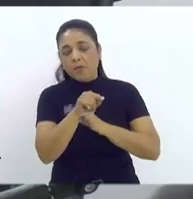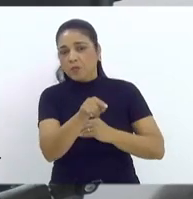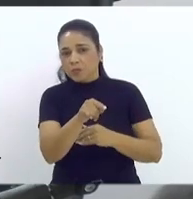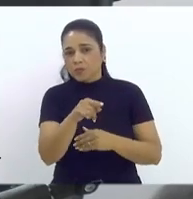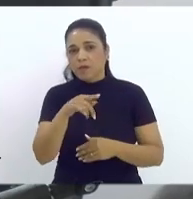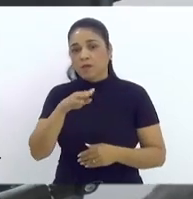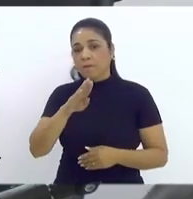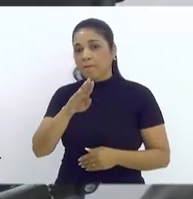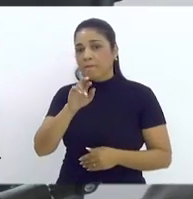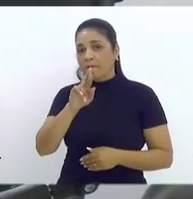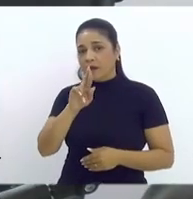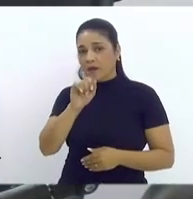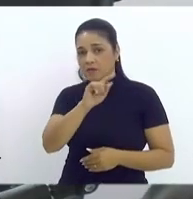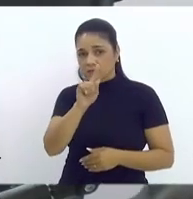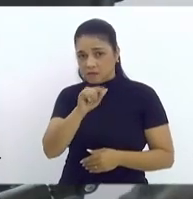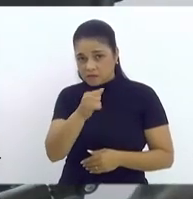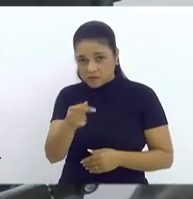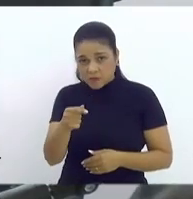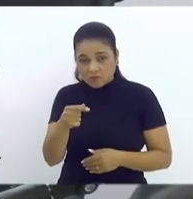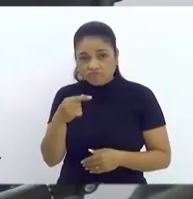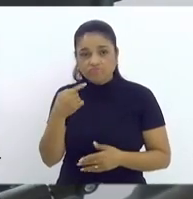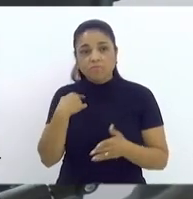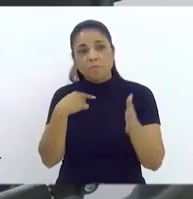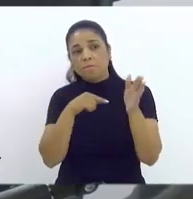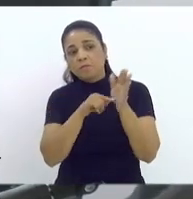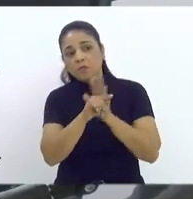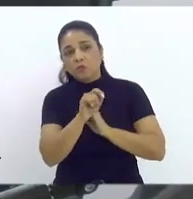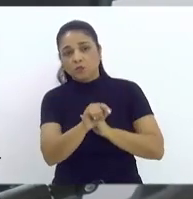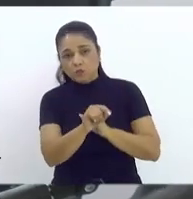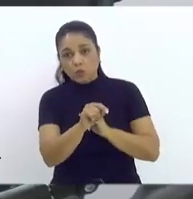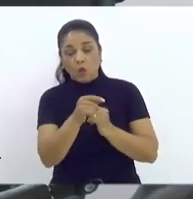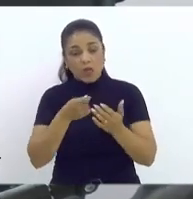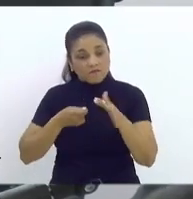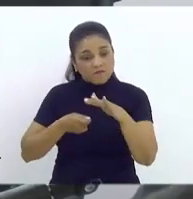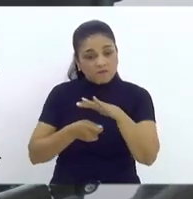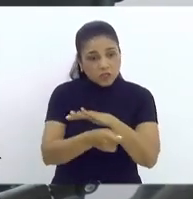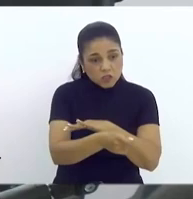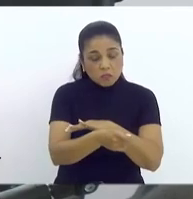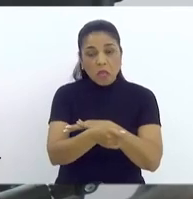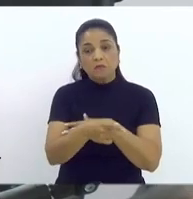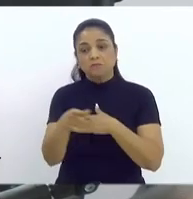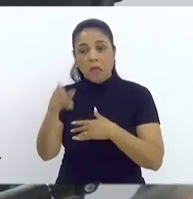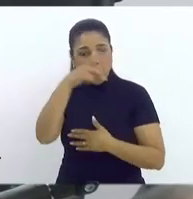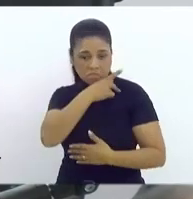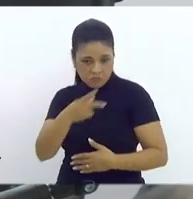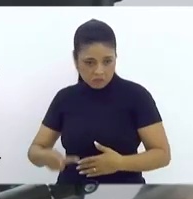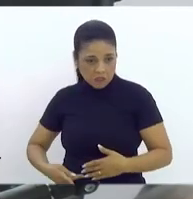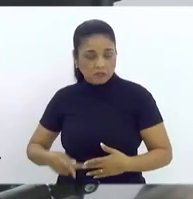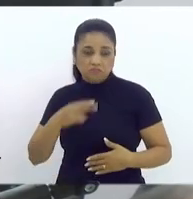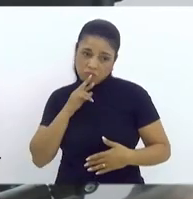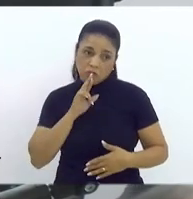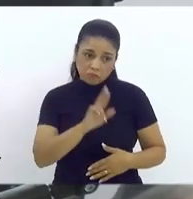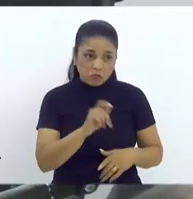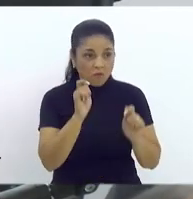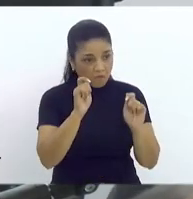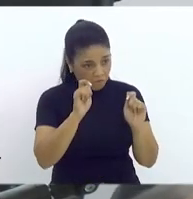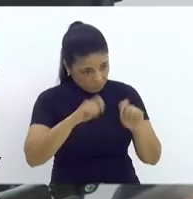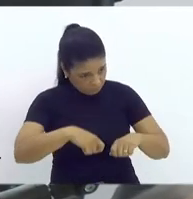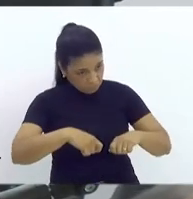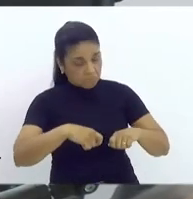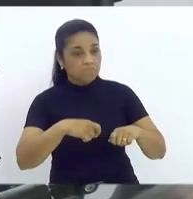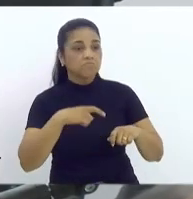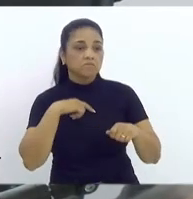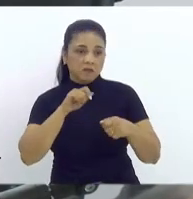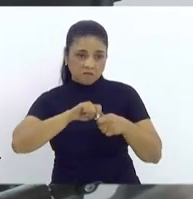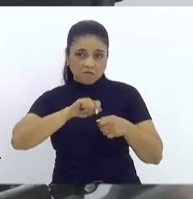fez, nos resta ficar com a informação. O deputado Brazão perguntou sobre investimento, o presidente falou que fez. Ou a gente se debruça sobre os